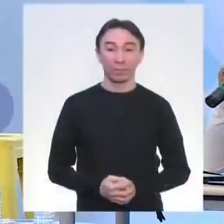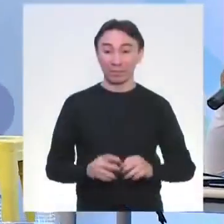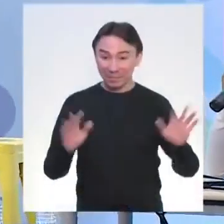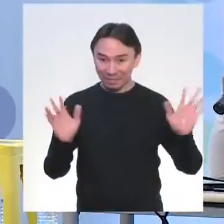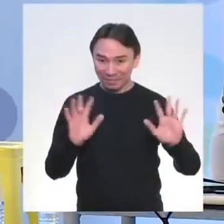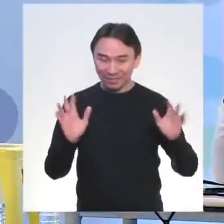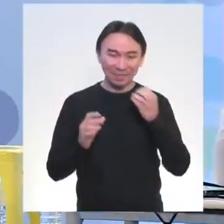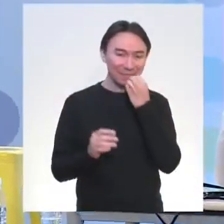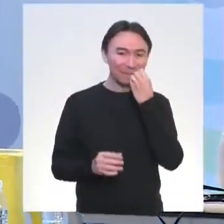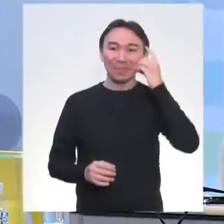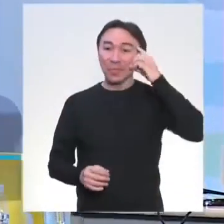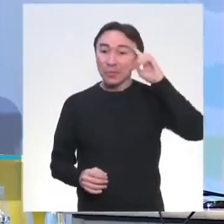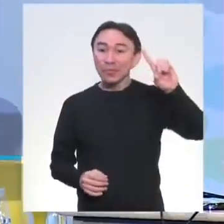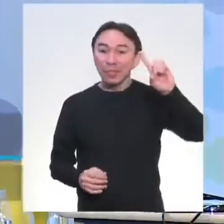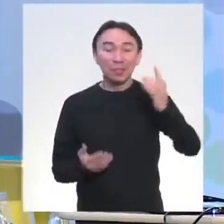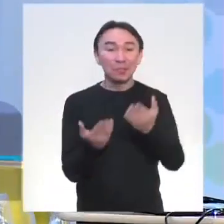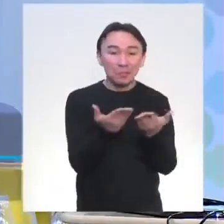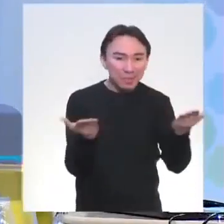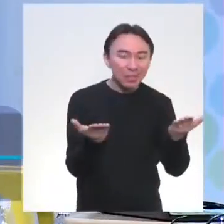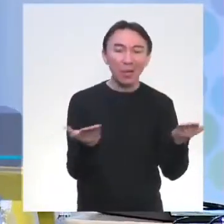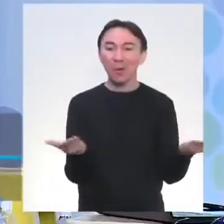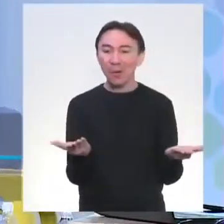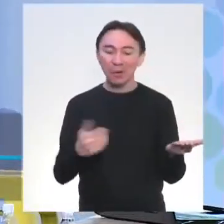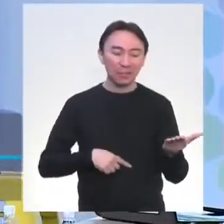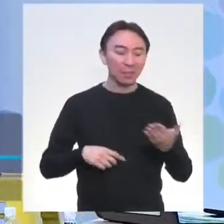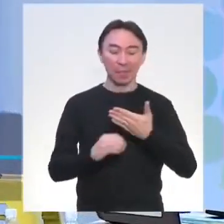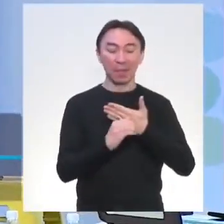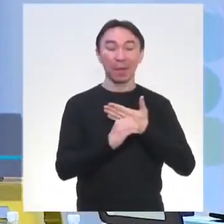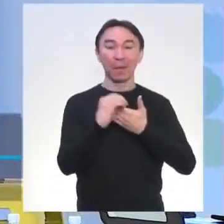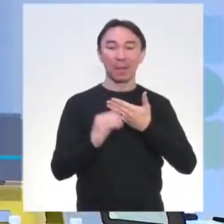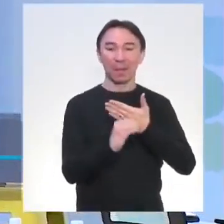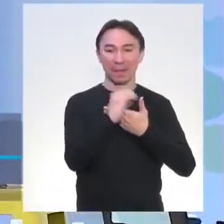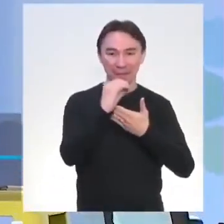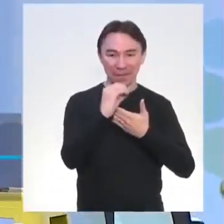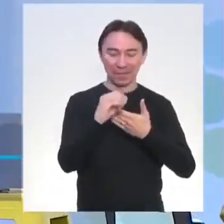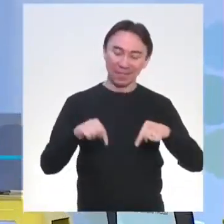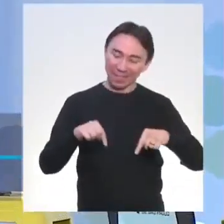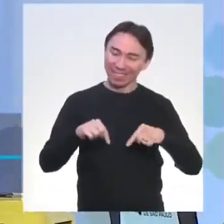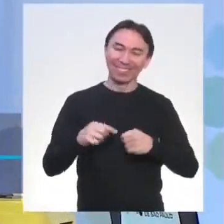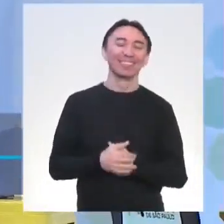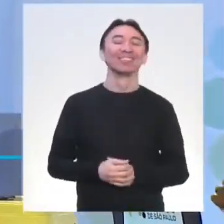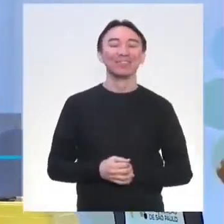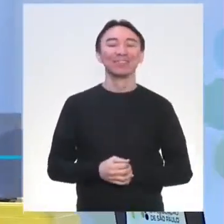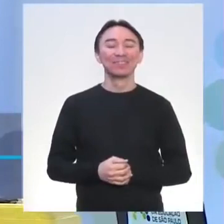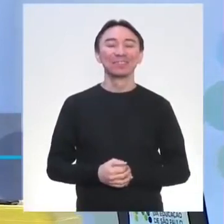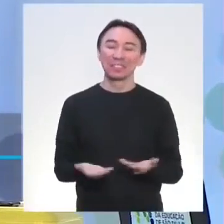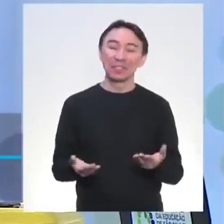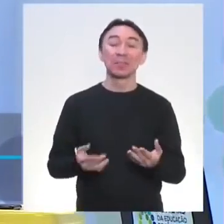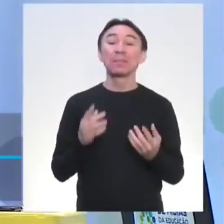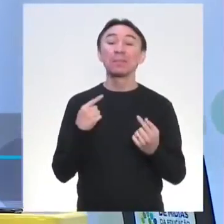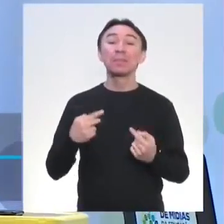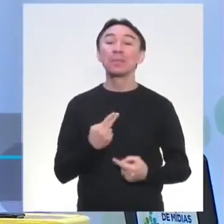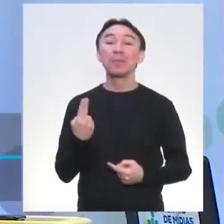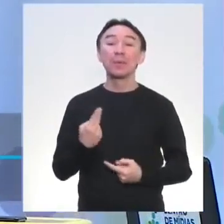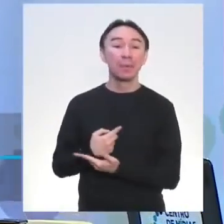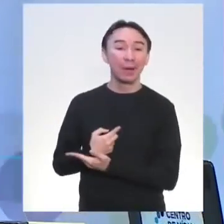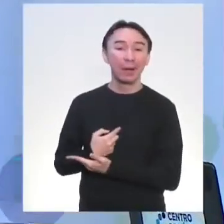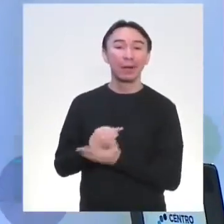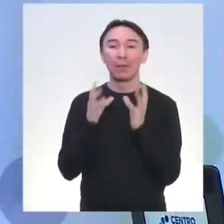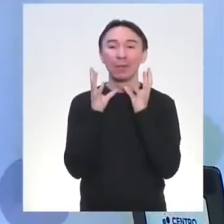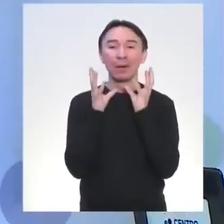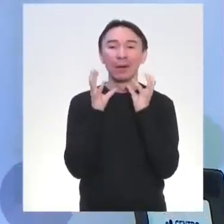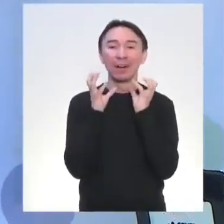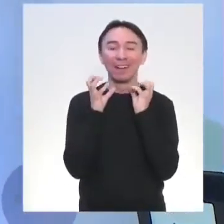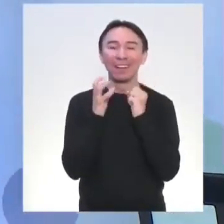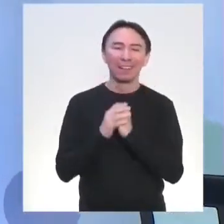Olá, um muito bom dia a você que nos acompanha pelo Centro de Mídias da Educação de São Paulo. Eu sou o Tony, o velho e bom Tony,